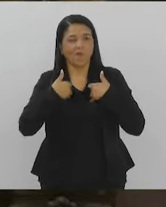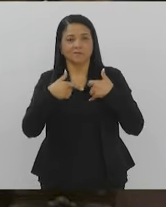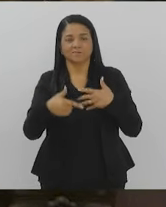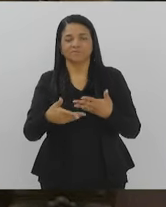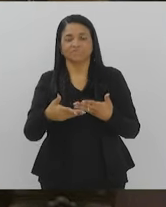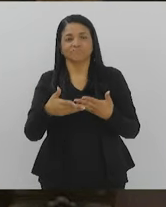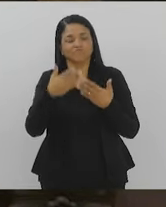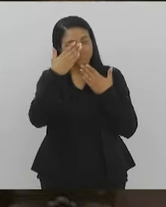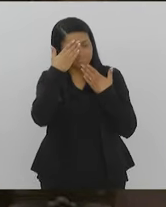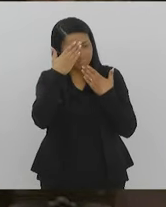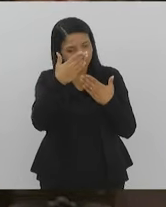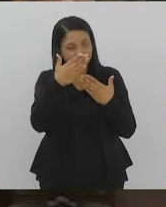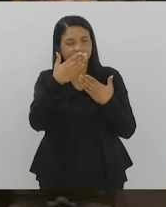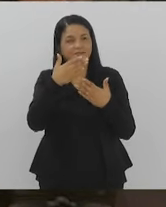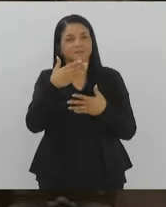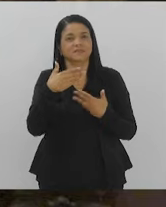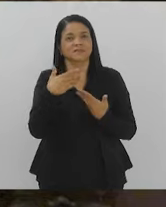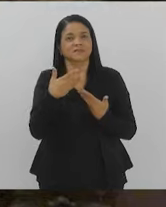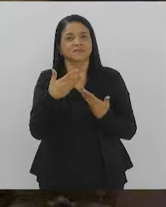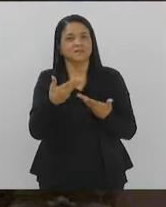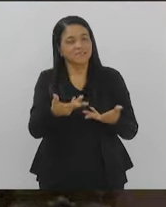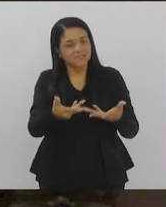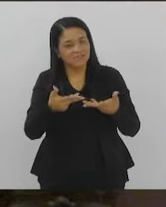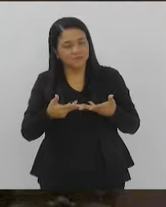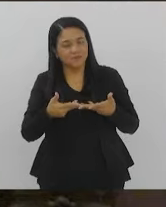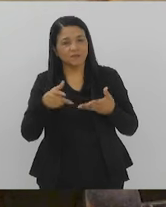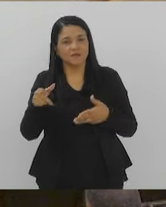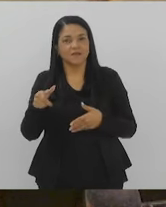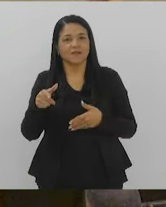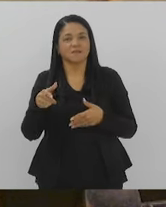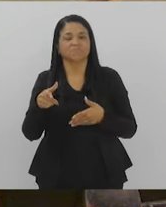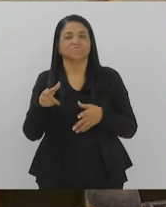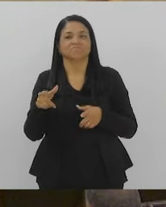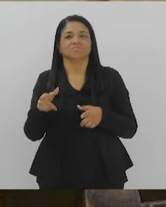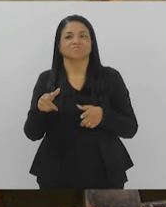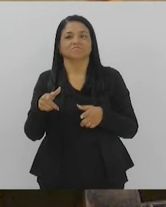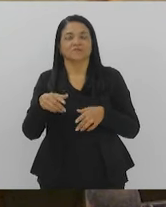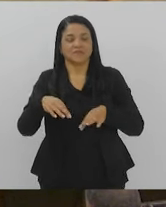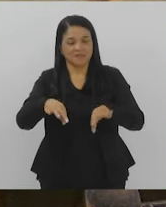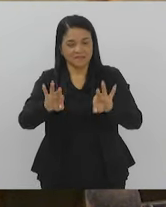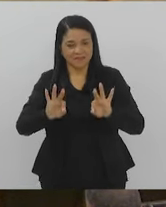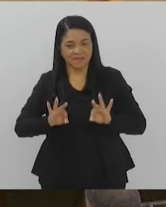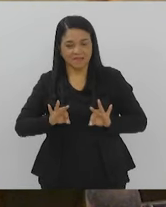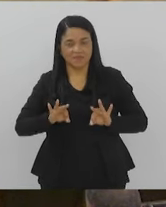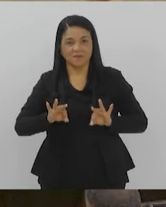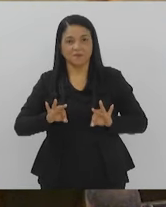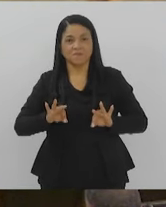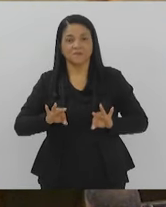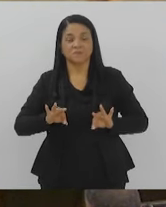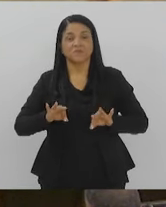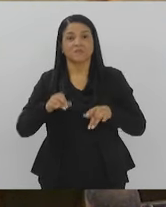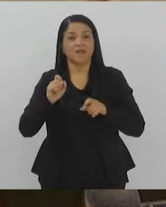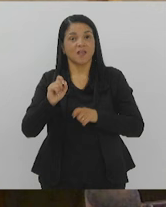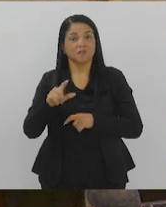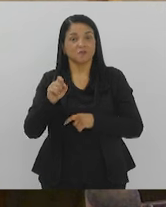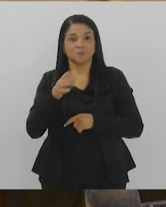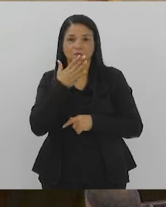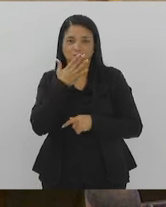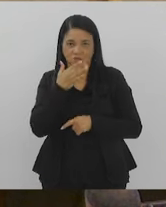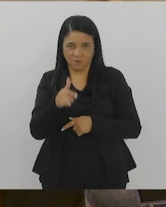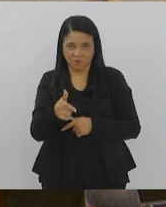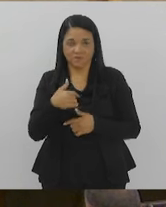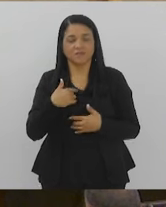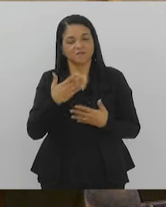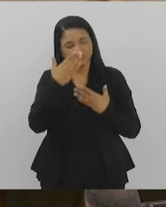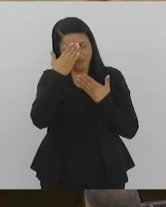vezes eu ter recebido lá de tapete azul. Tapete azul. Muito obrigado, meu apóstolo. Com a palavra,